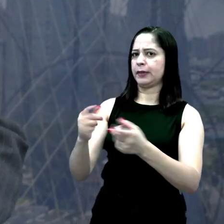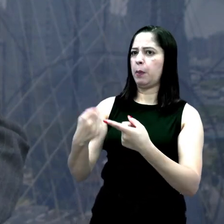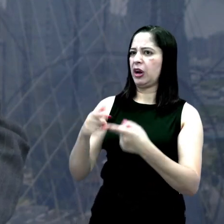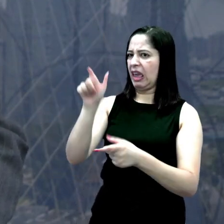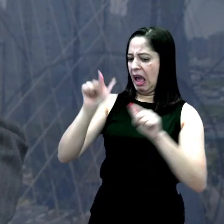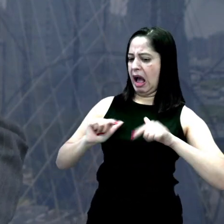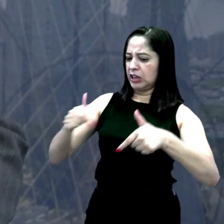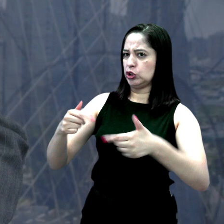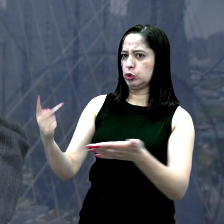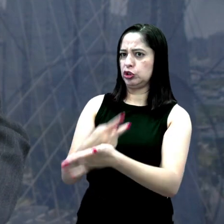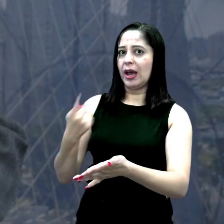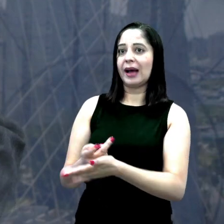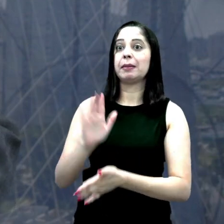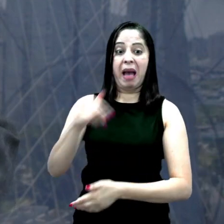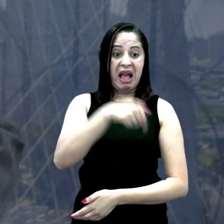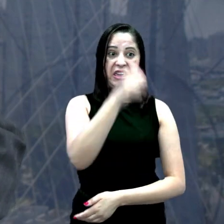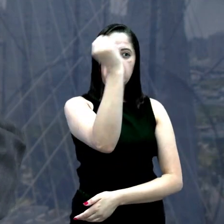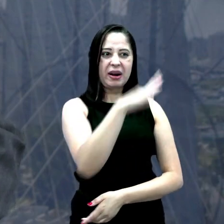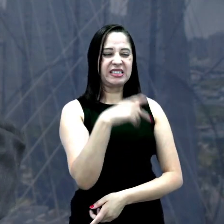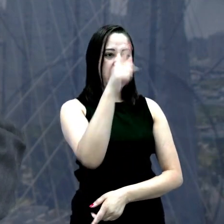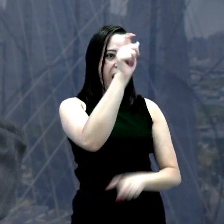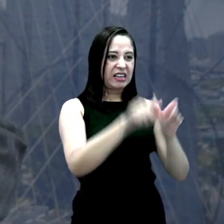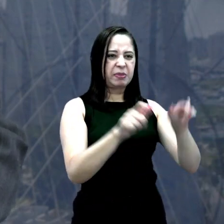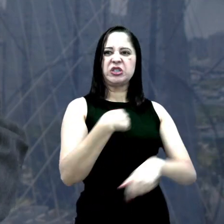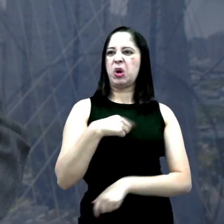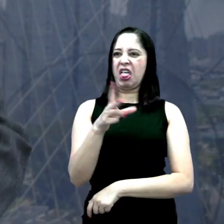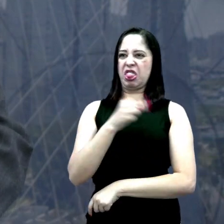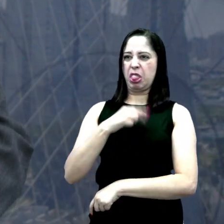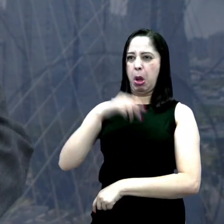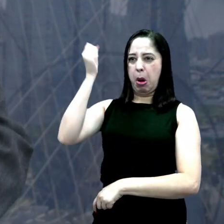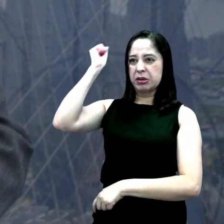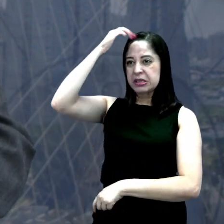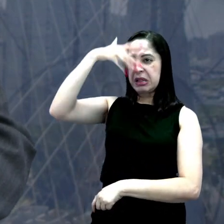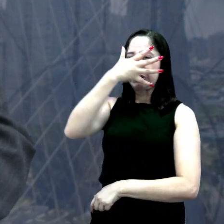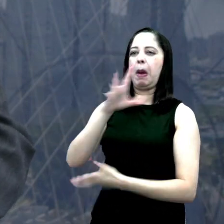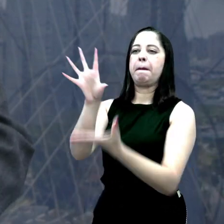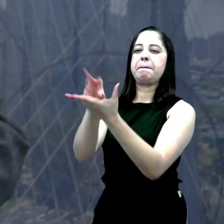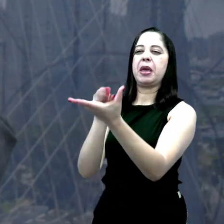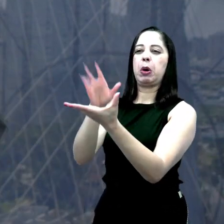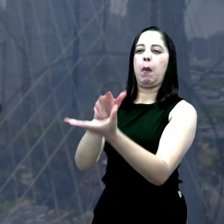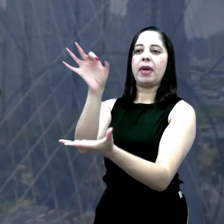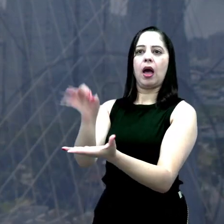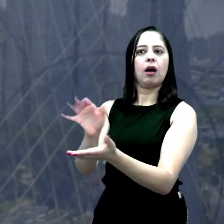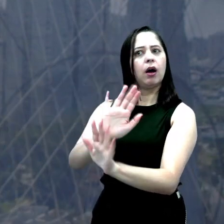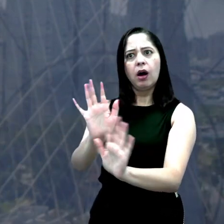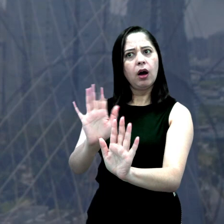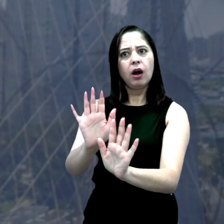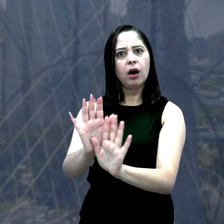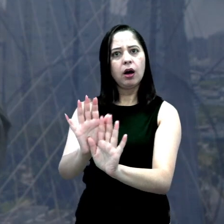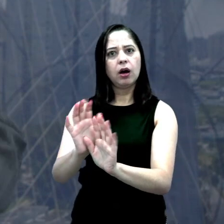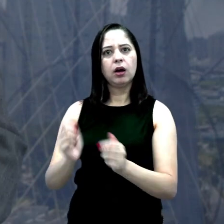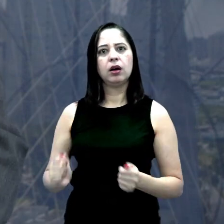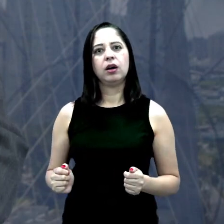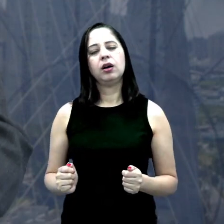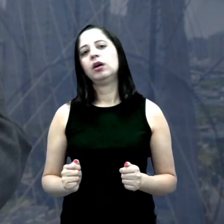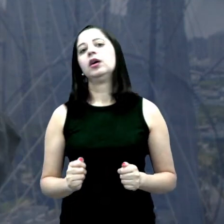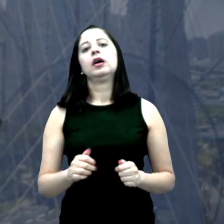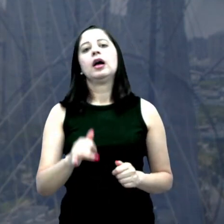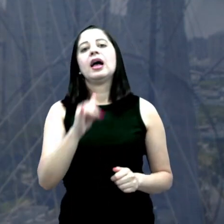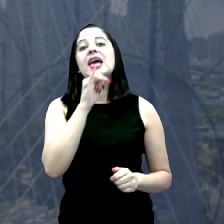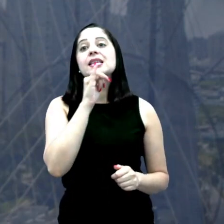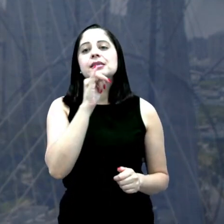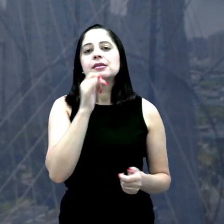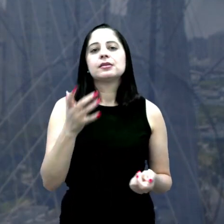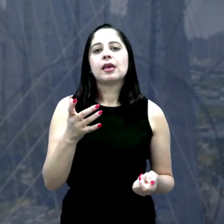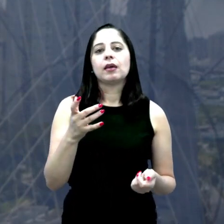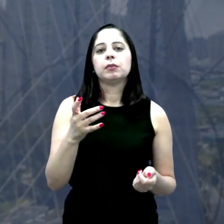gente que acha que tem que seguir mesmo. E é engraçado essa questão do deslocamento humano, que é questão bairrista. Você pegar, é